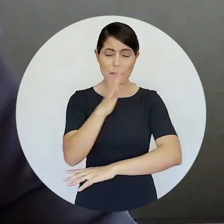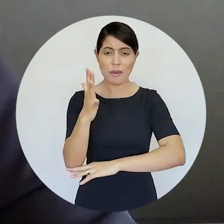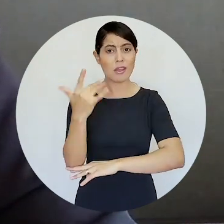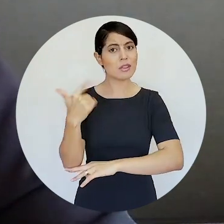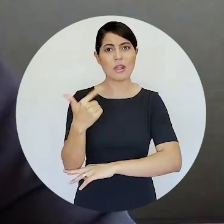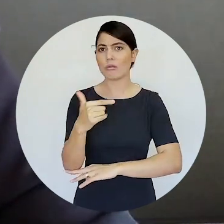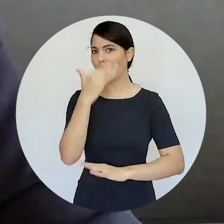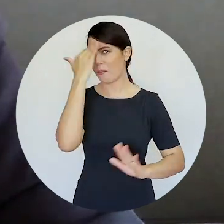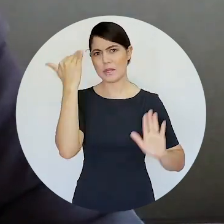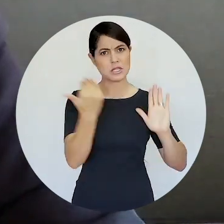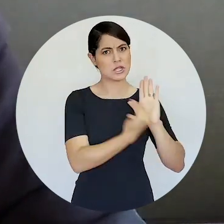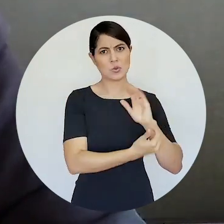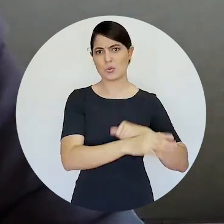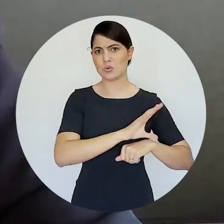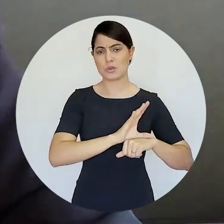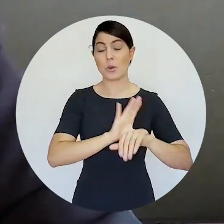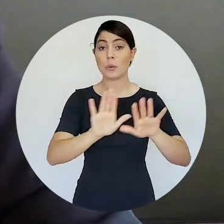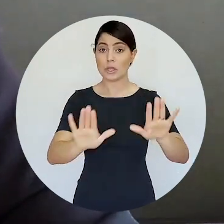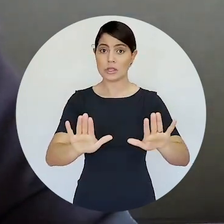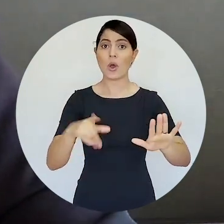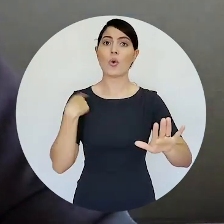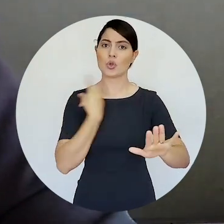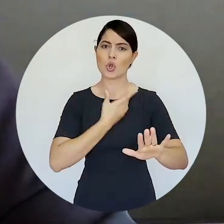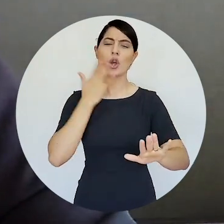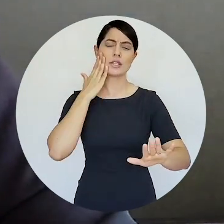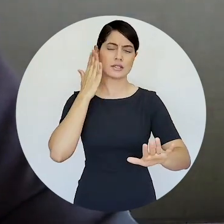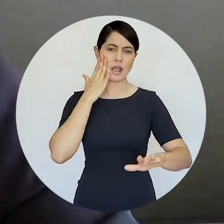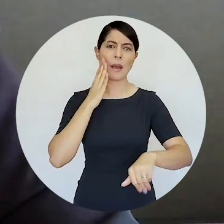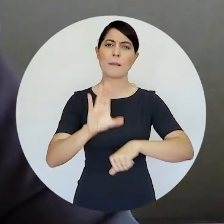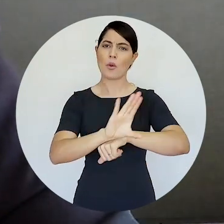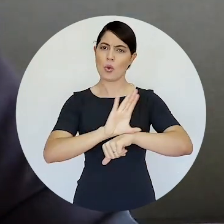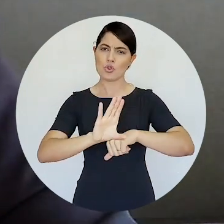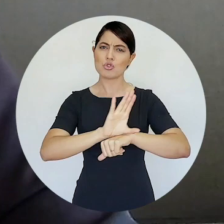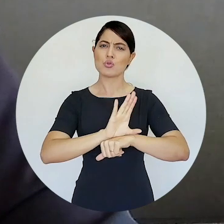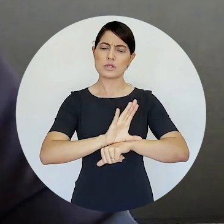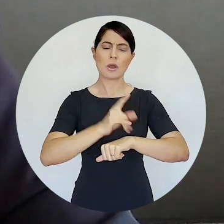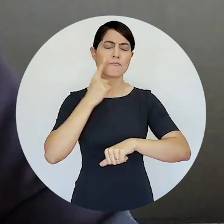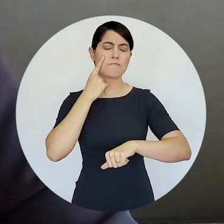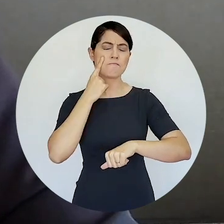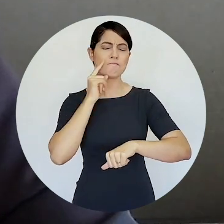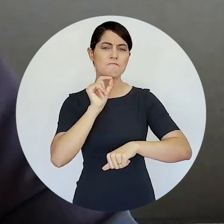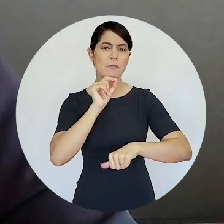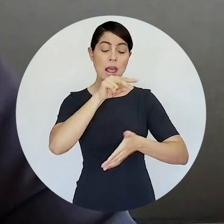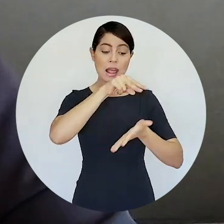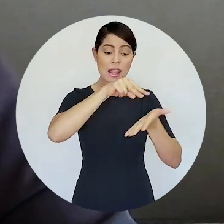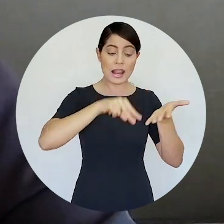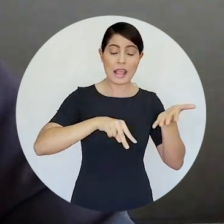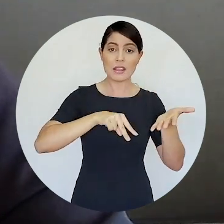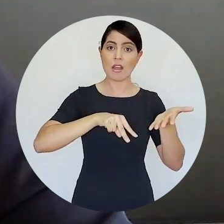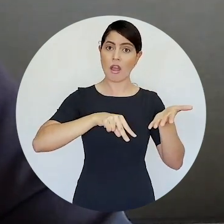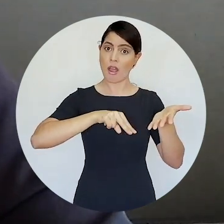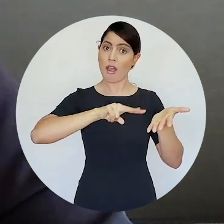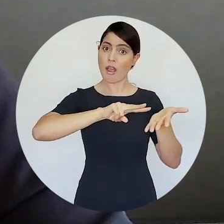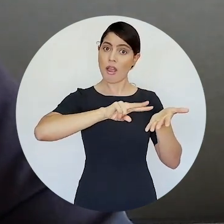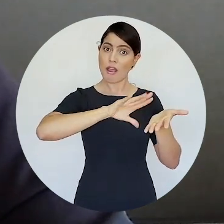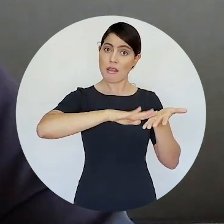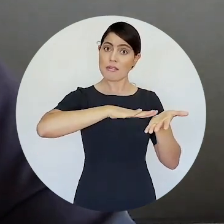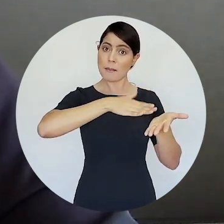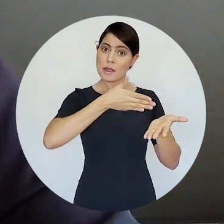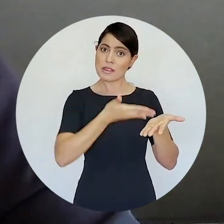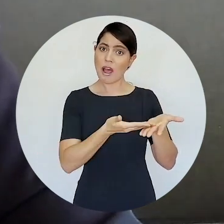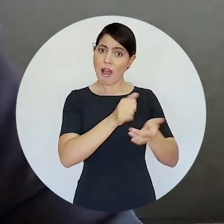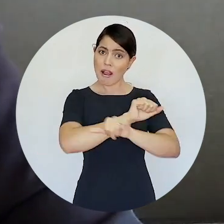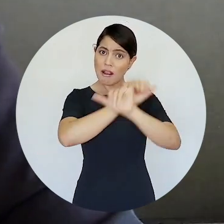meio ambiente. Em contrapartida, a gente sabe que a nossa Constituição Federal ela deve ser lida e interpretada de uma forma